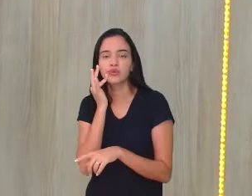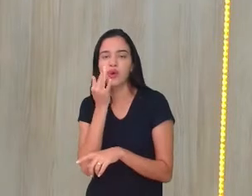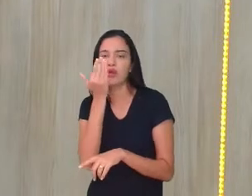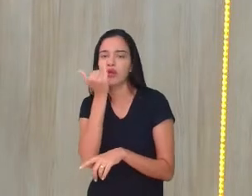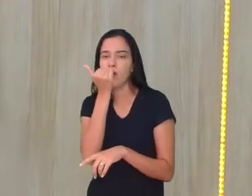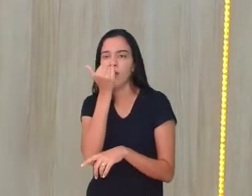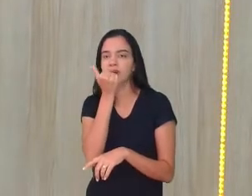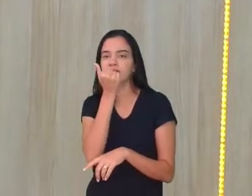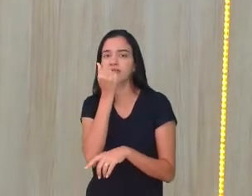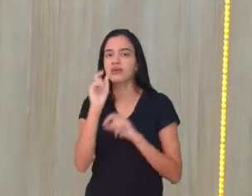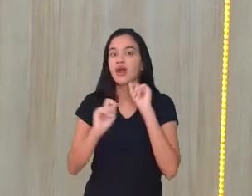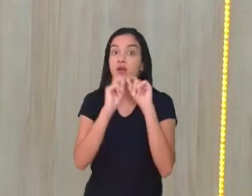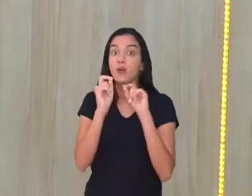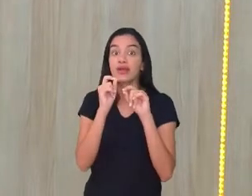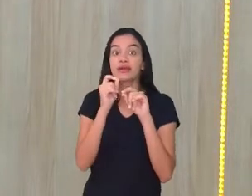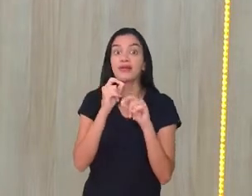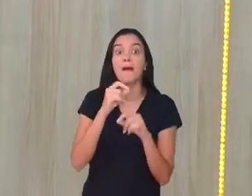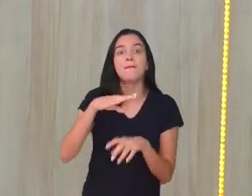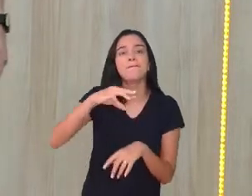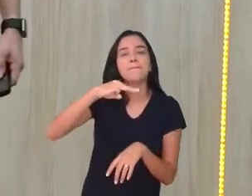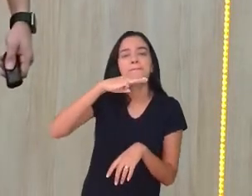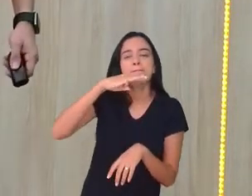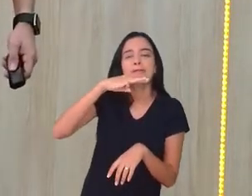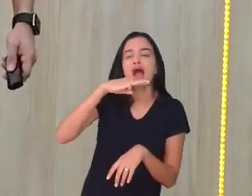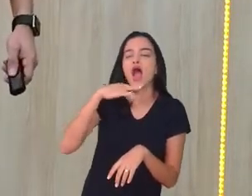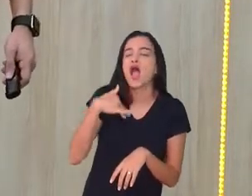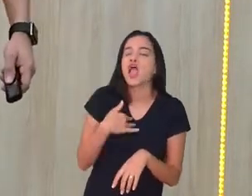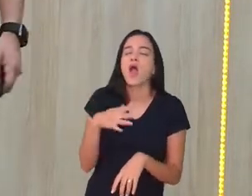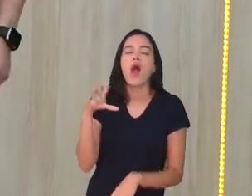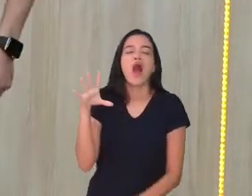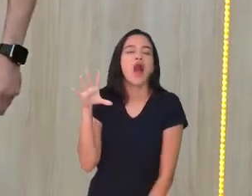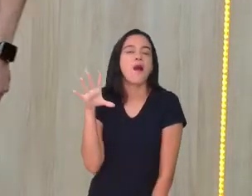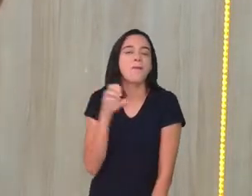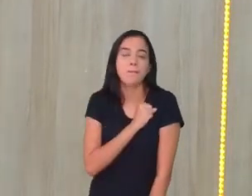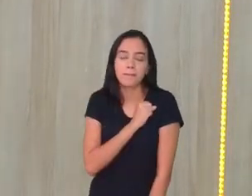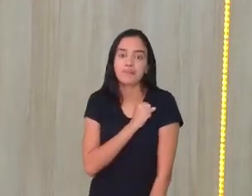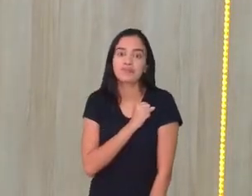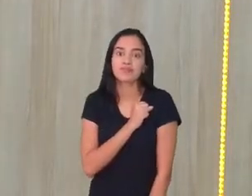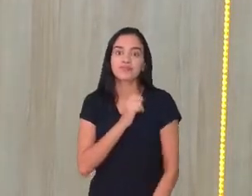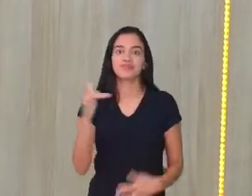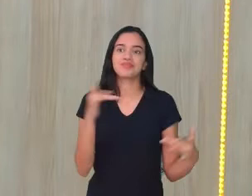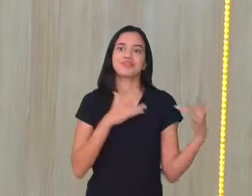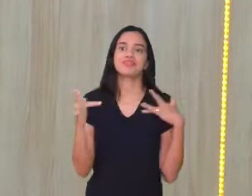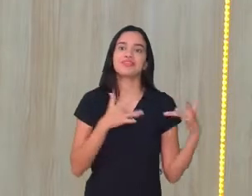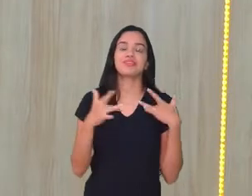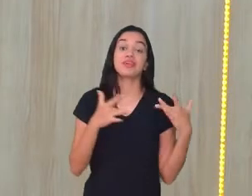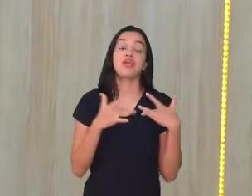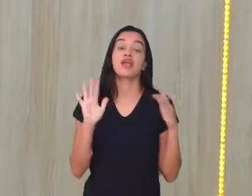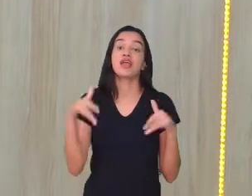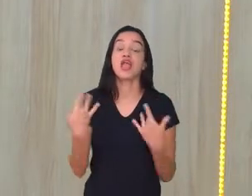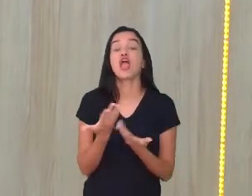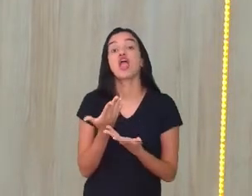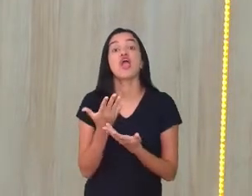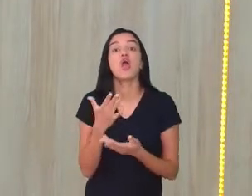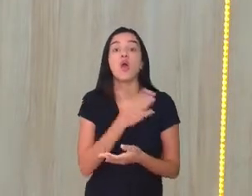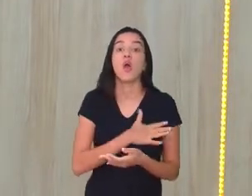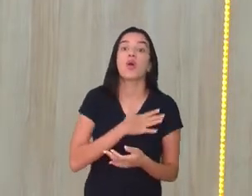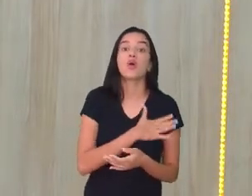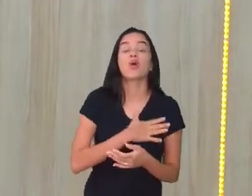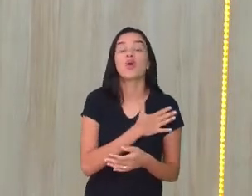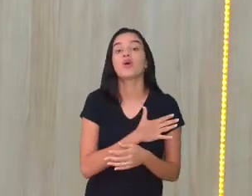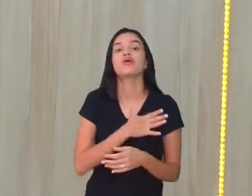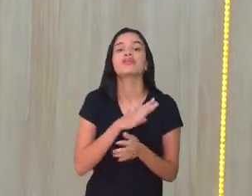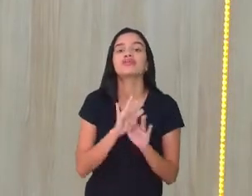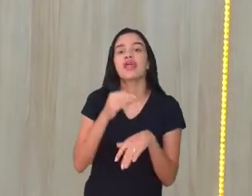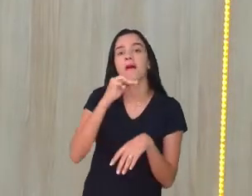fruta, que é manga. Eu amo de paixão. Agora, essa daqui é manga rosa. Eu gosto da manga espada, da